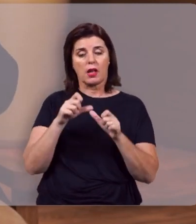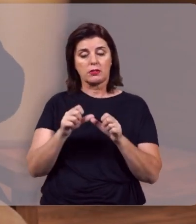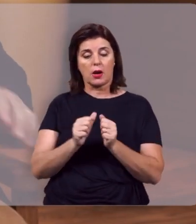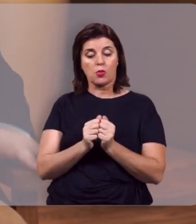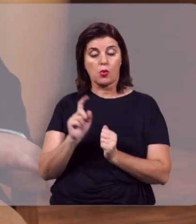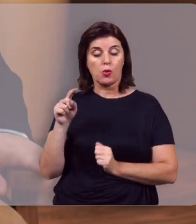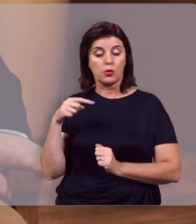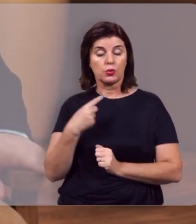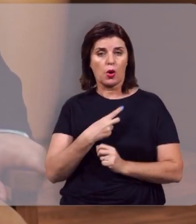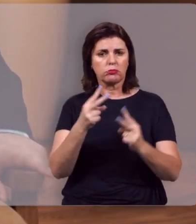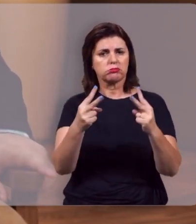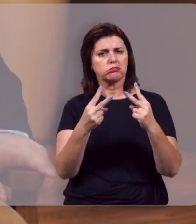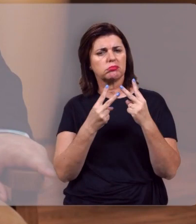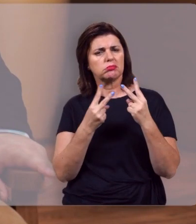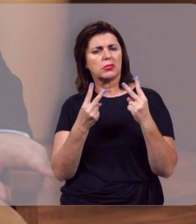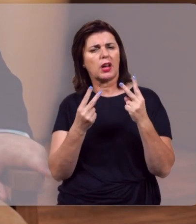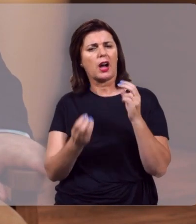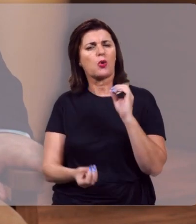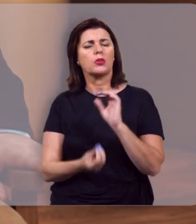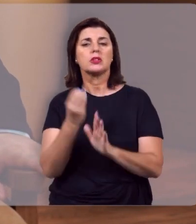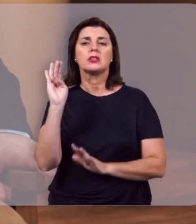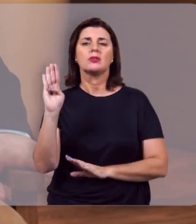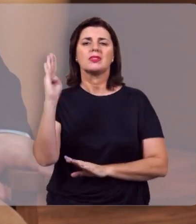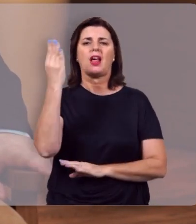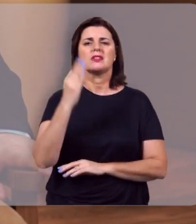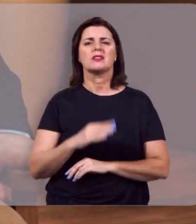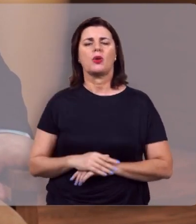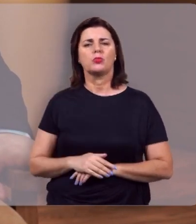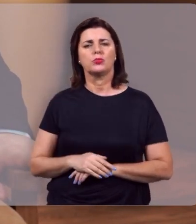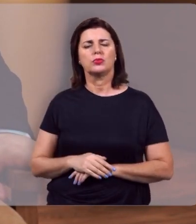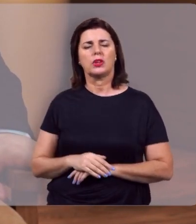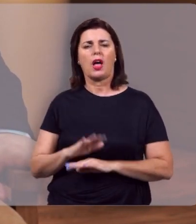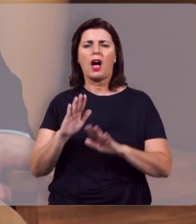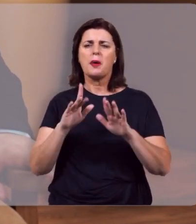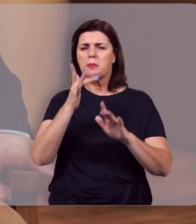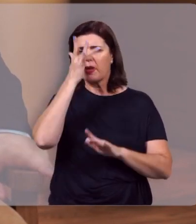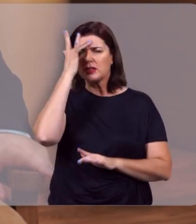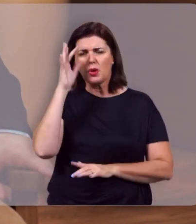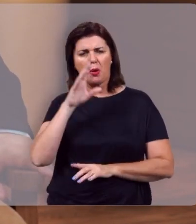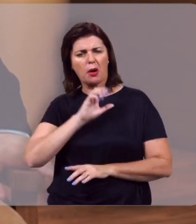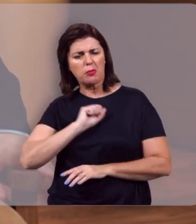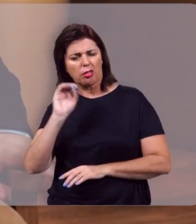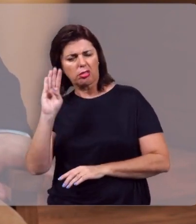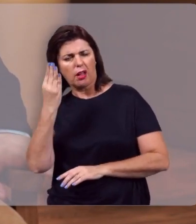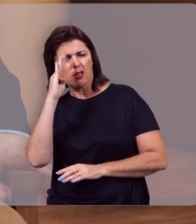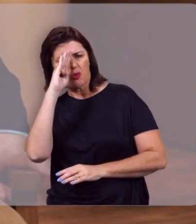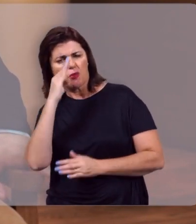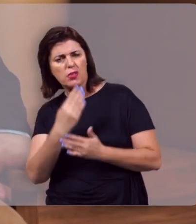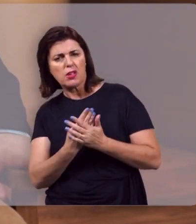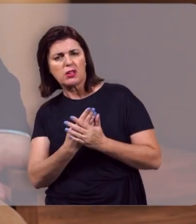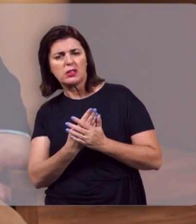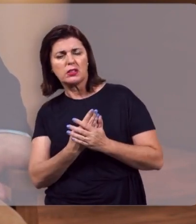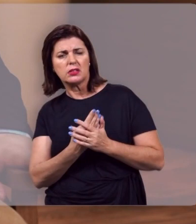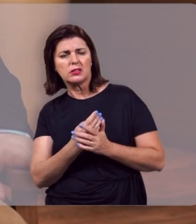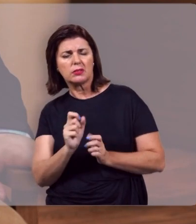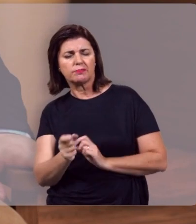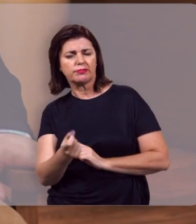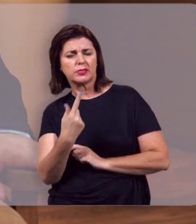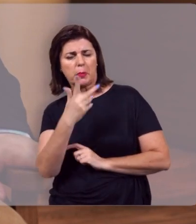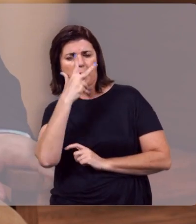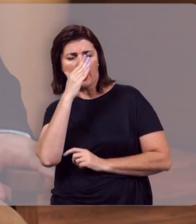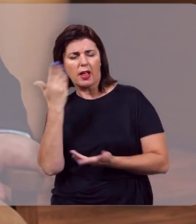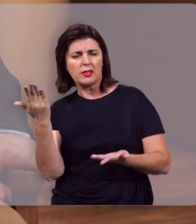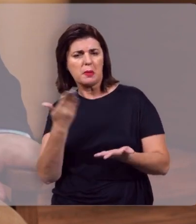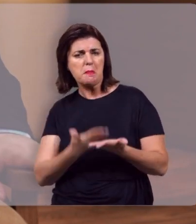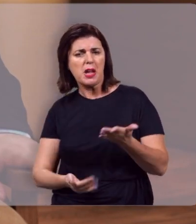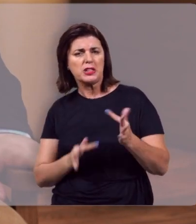aqui conosco neste programa e foi objeto de traição. Alguém que você amava traiu a sua confiança e de repente você parece